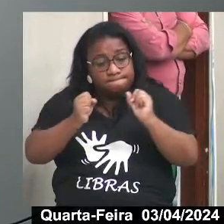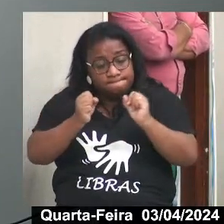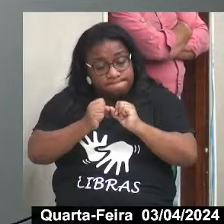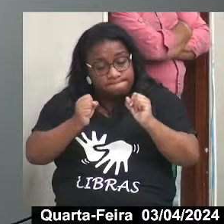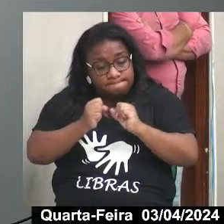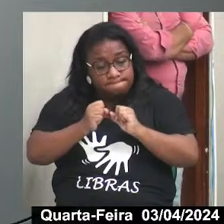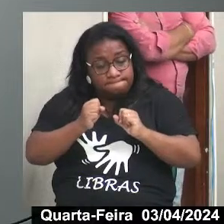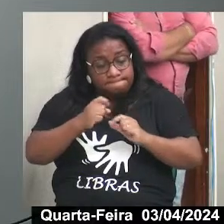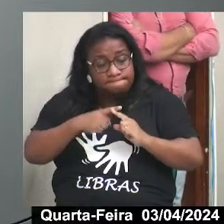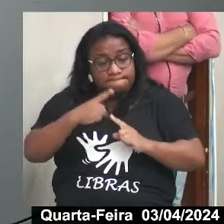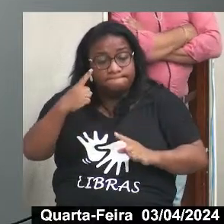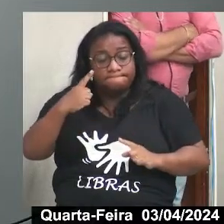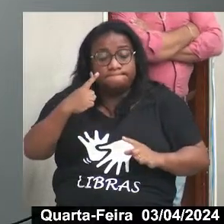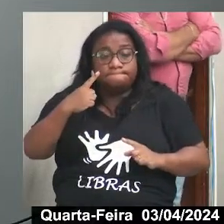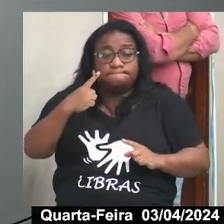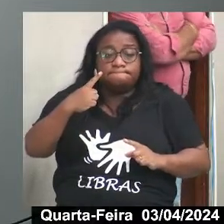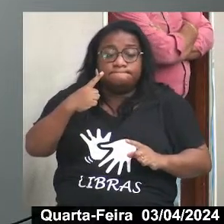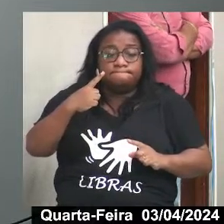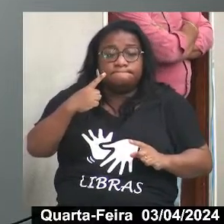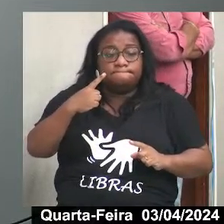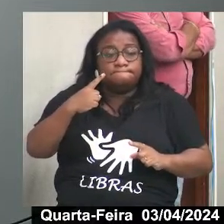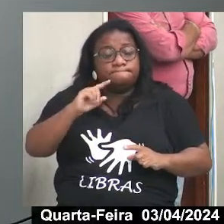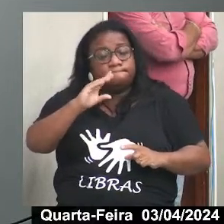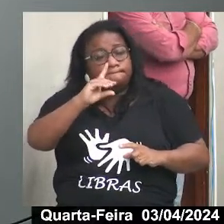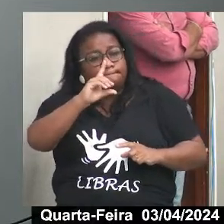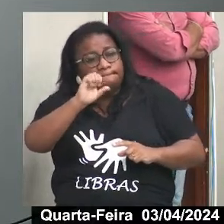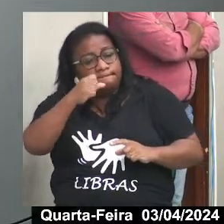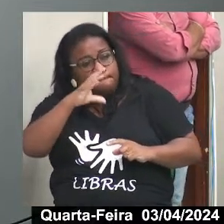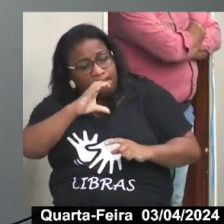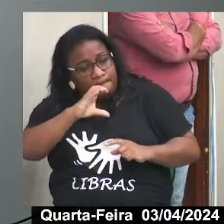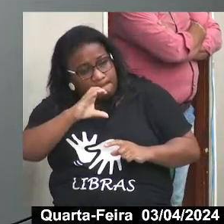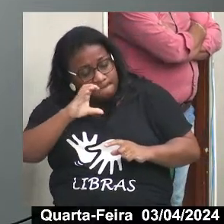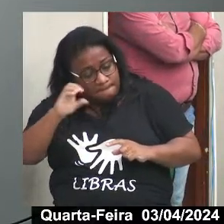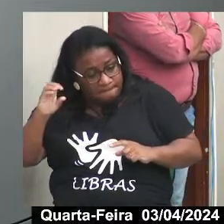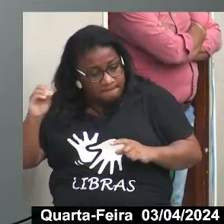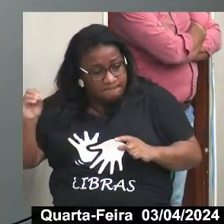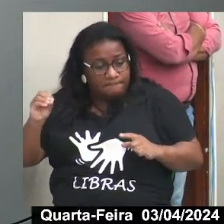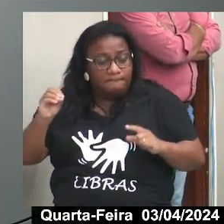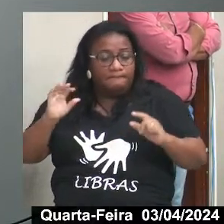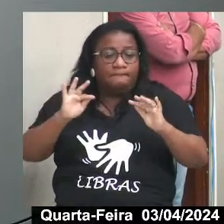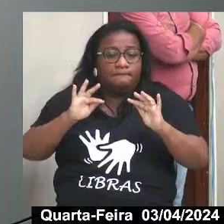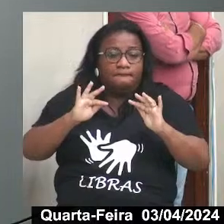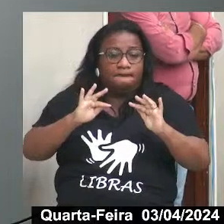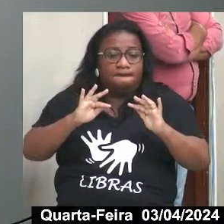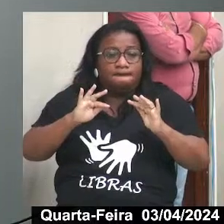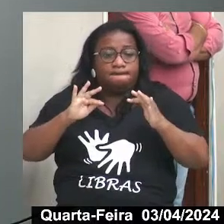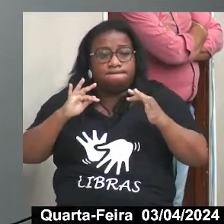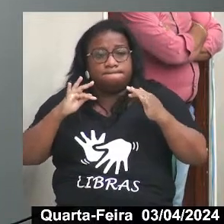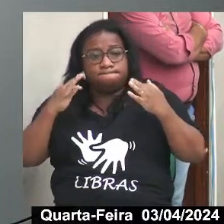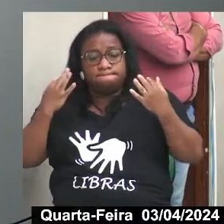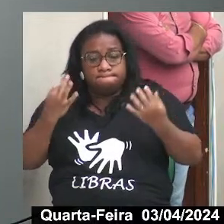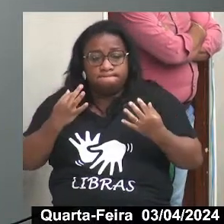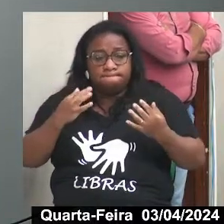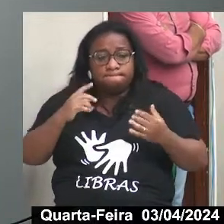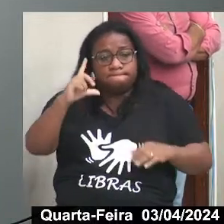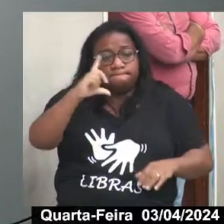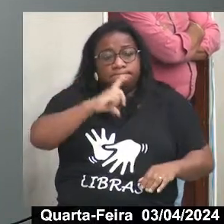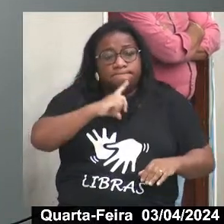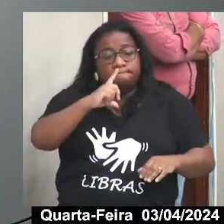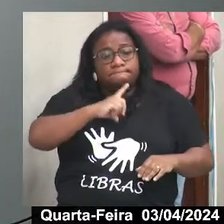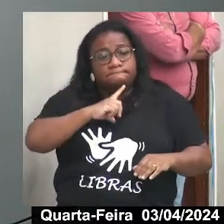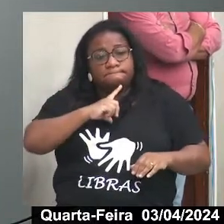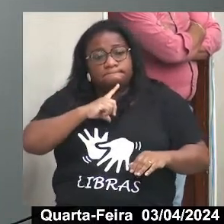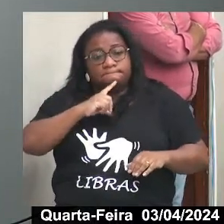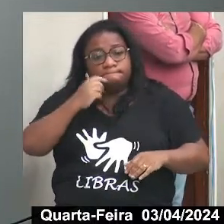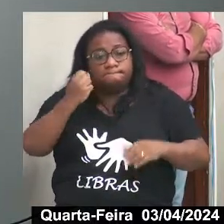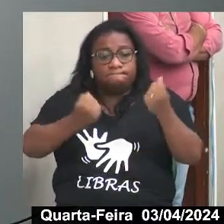orientação, onde foi emitido mais de 80 carteirinhas de estacionamento para as famílias, que muitas das famílias achavam que teria